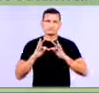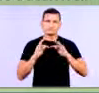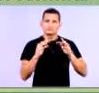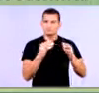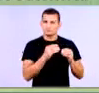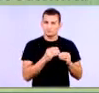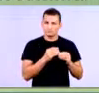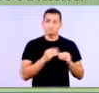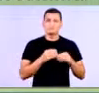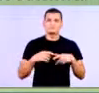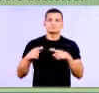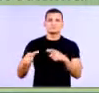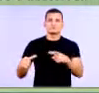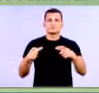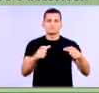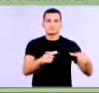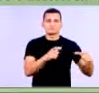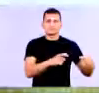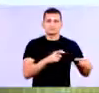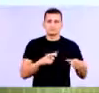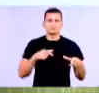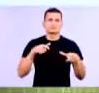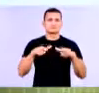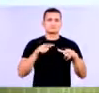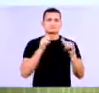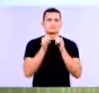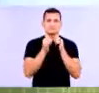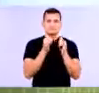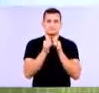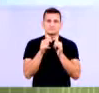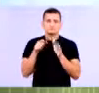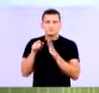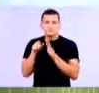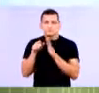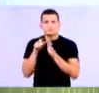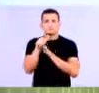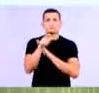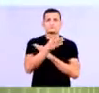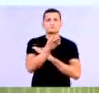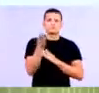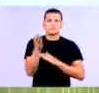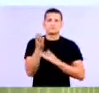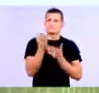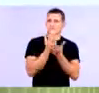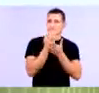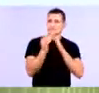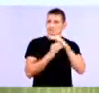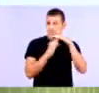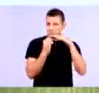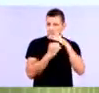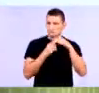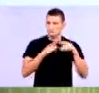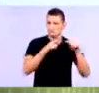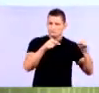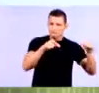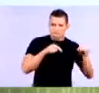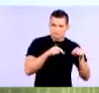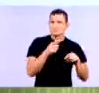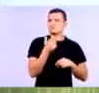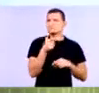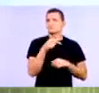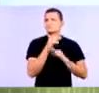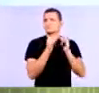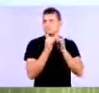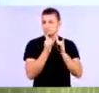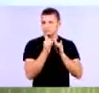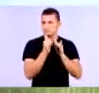os setores que lidam com informação. Pergunta aos senhores, em alguma empresa tem algum setor que não lida diretamente com